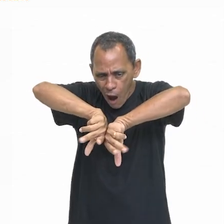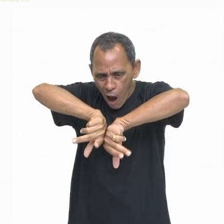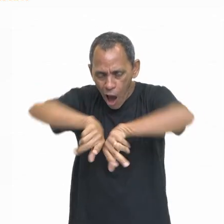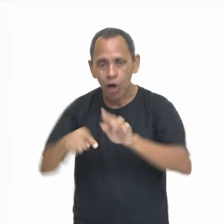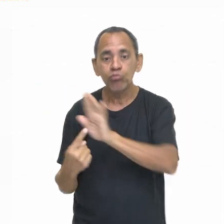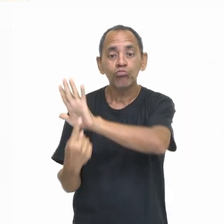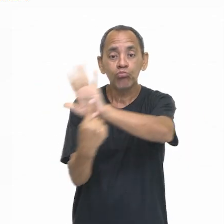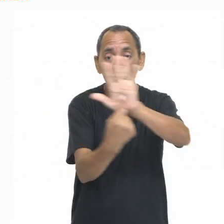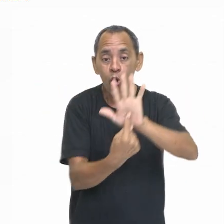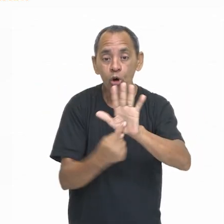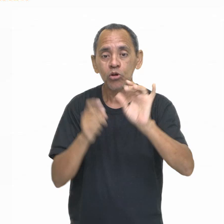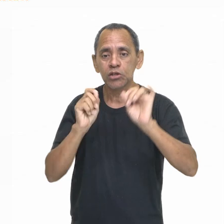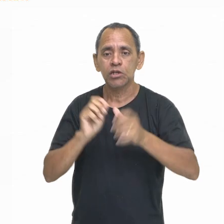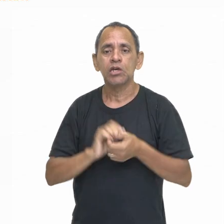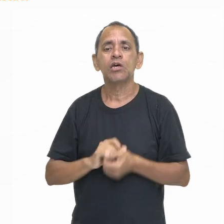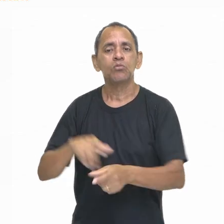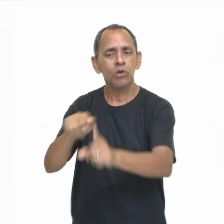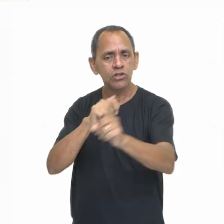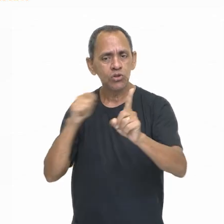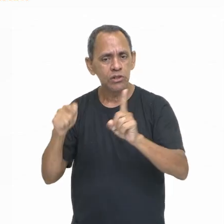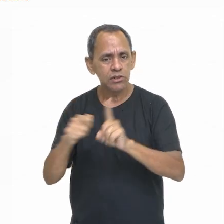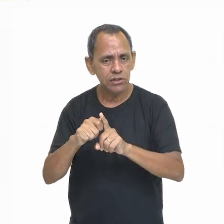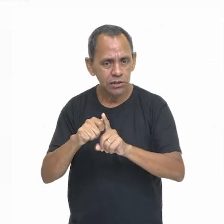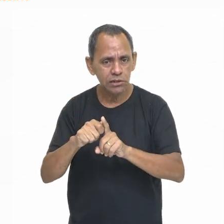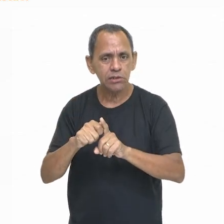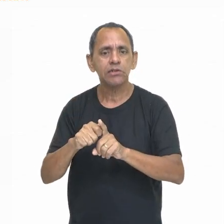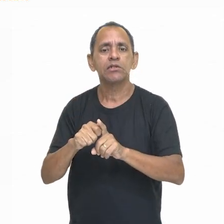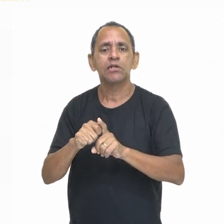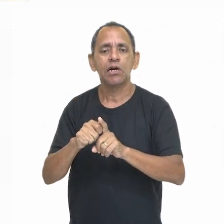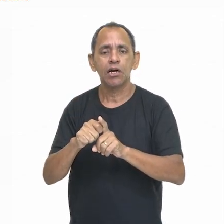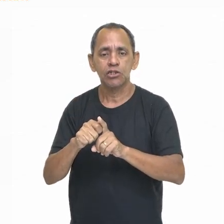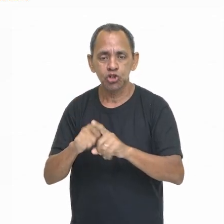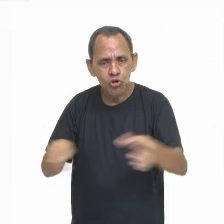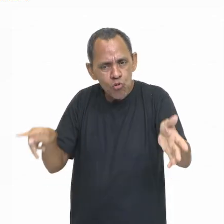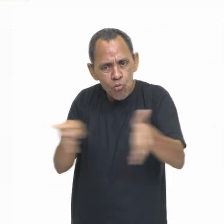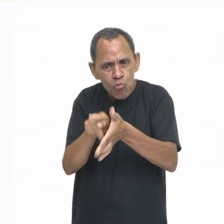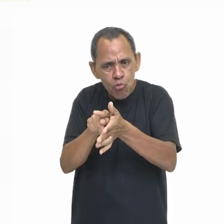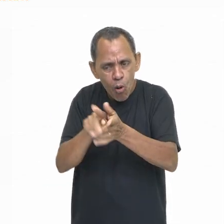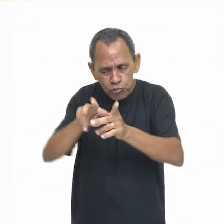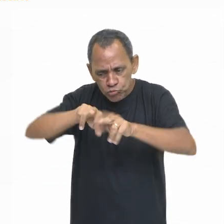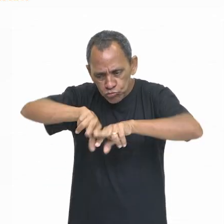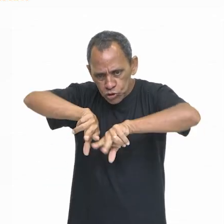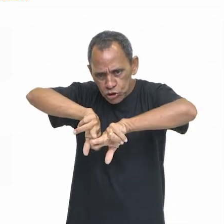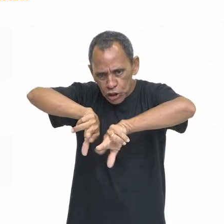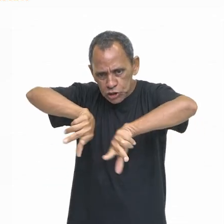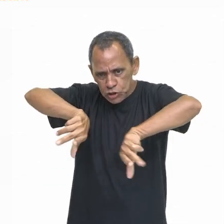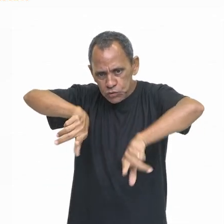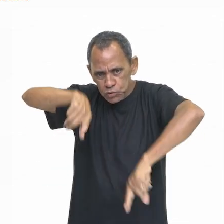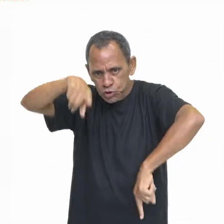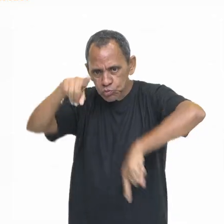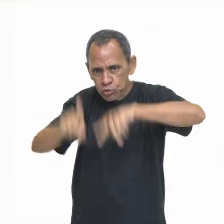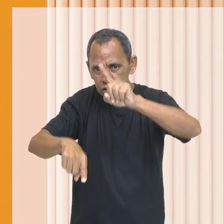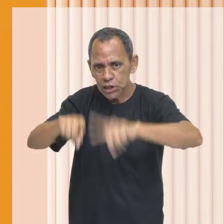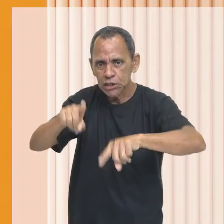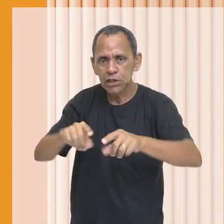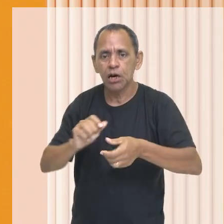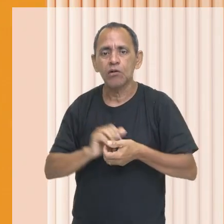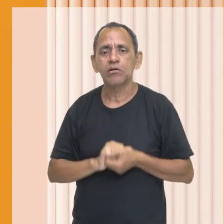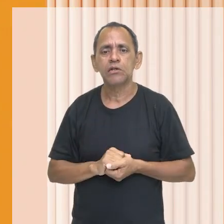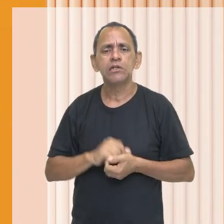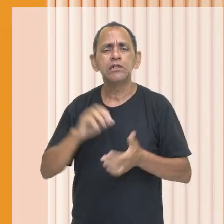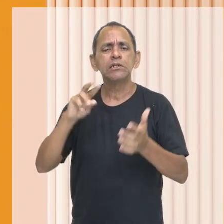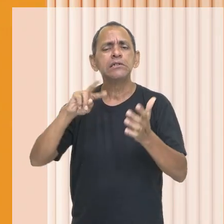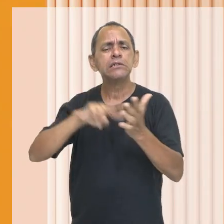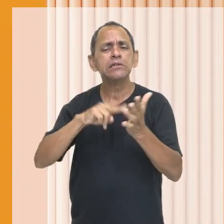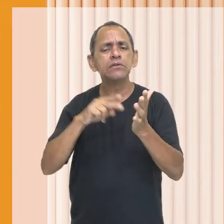uma sociedade estratificada. E aí você para e pergunta, professor, o que seria